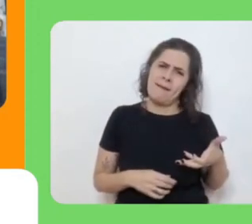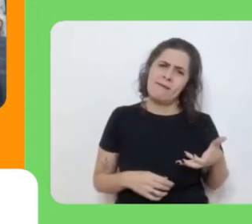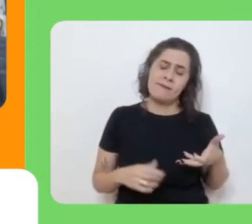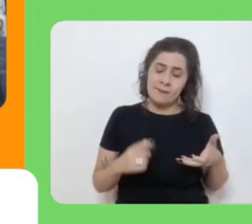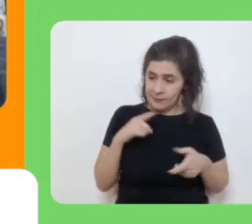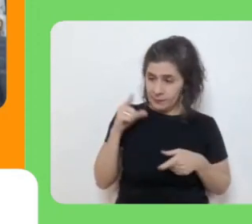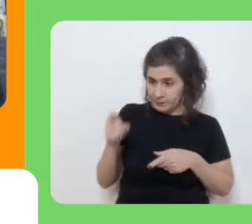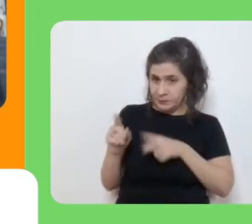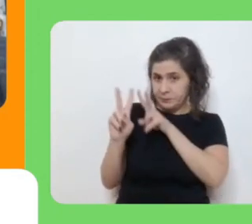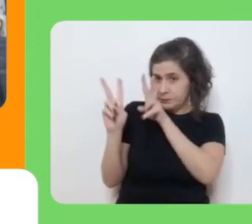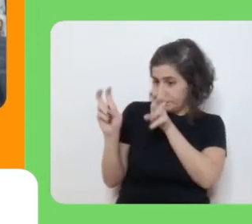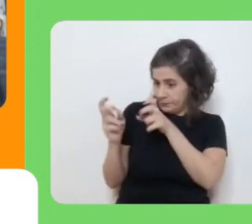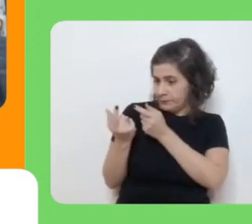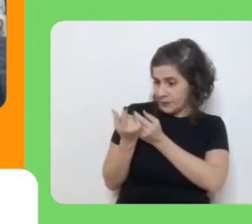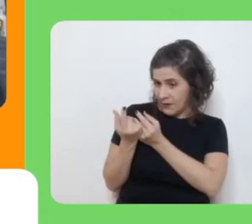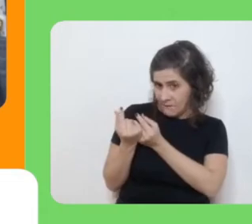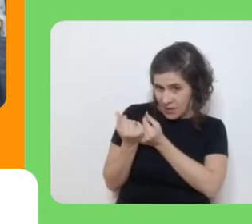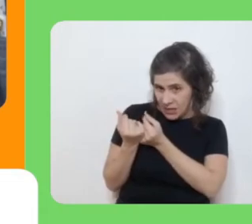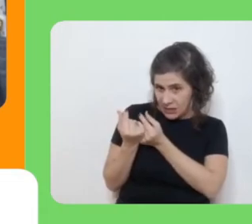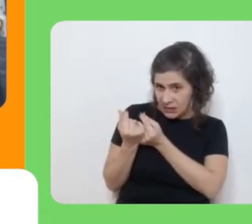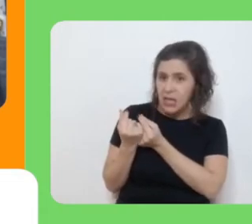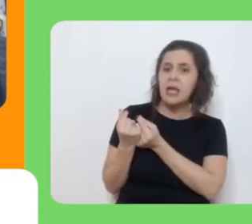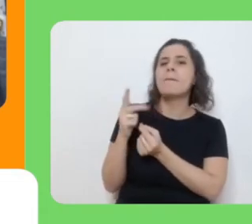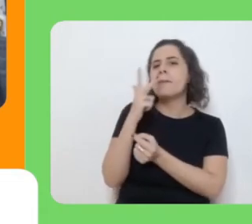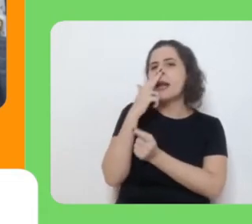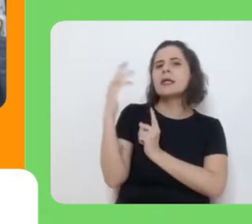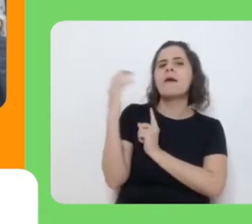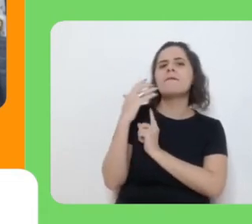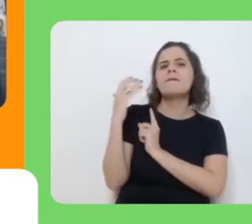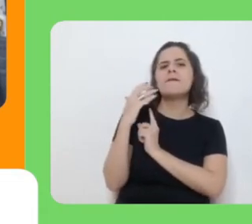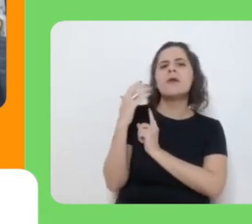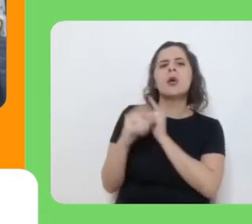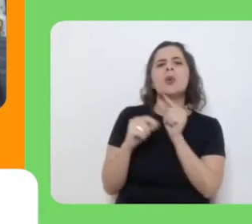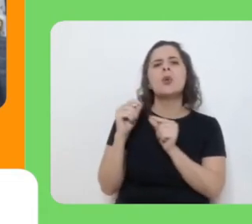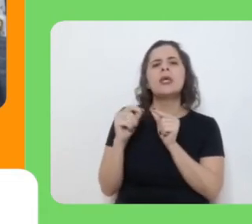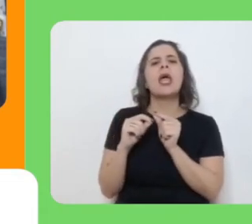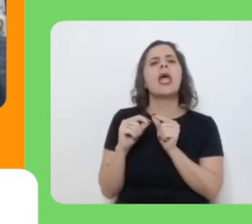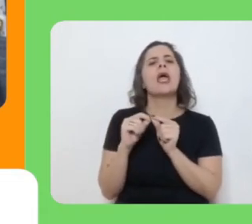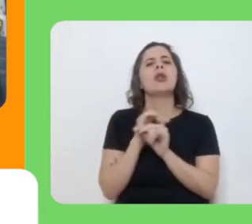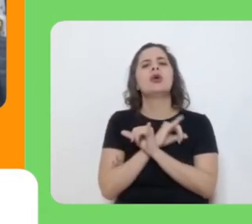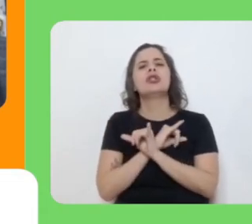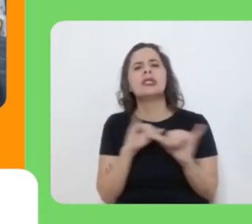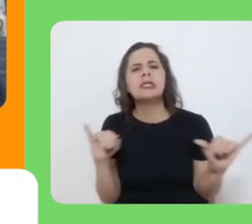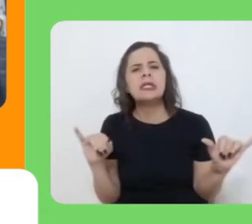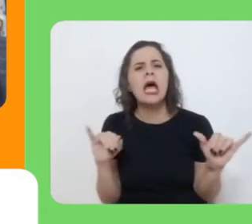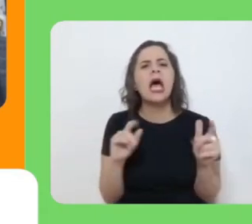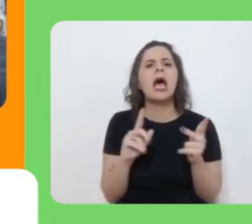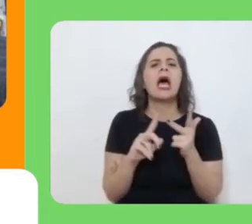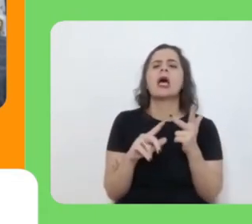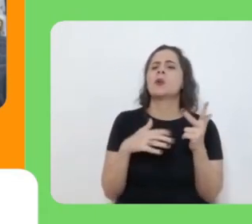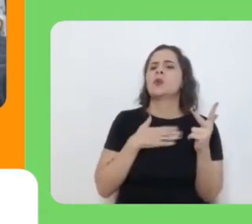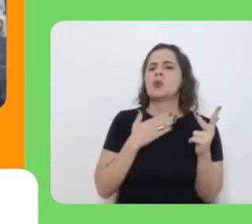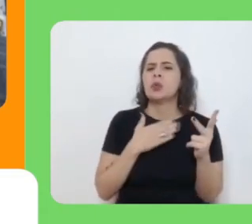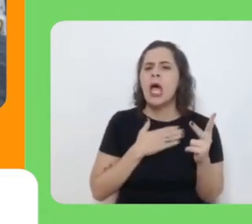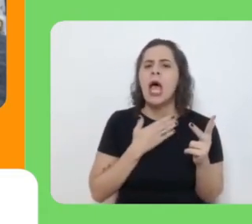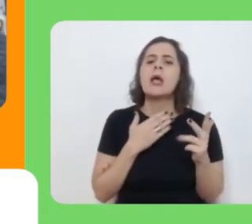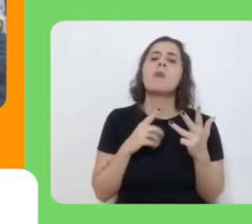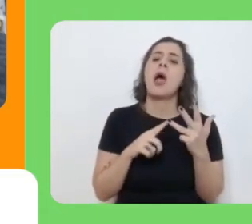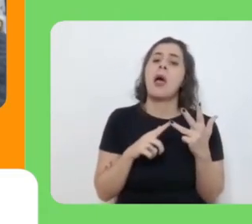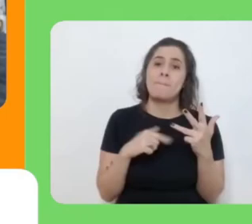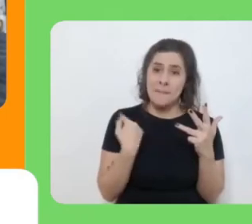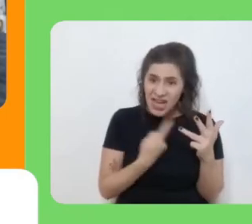pauta financeira atravessando muito, né, o noticiário, esse entusiasmo em torno do metaverso, para a gente já